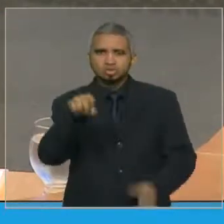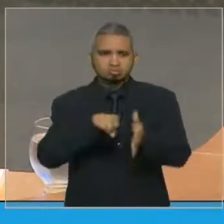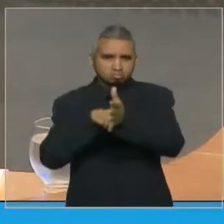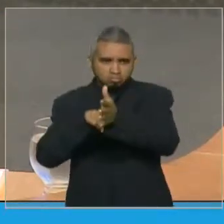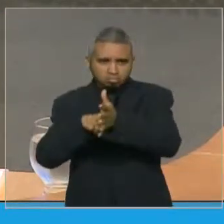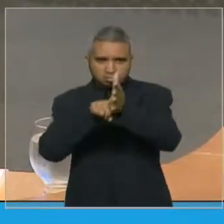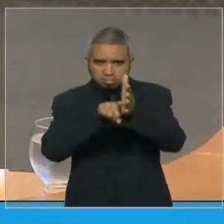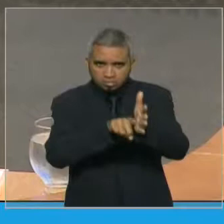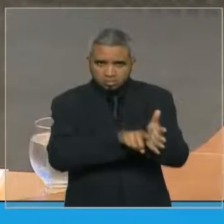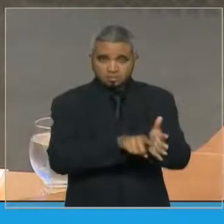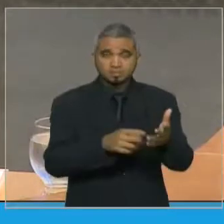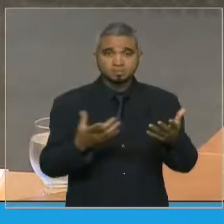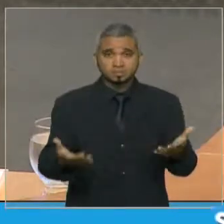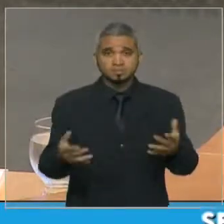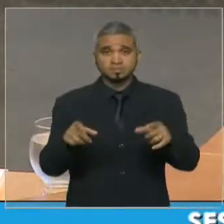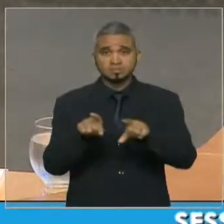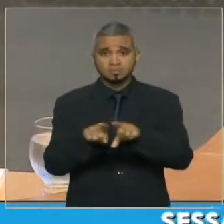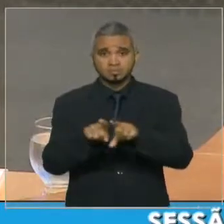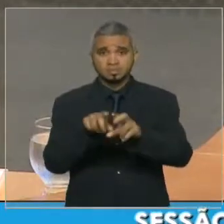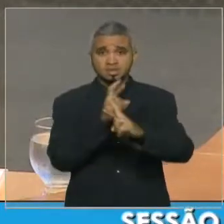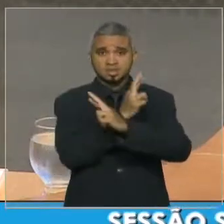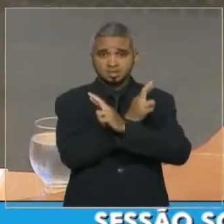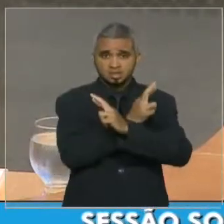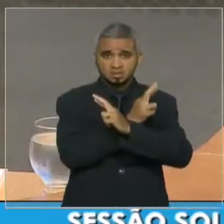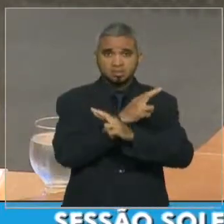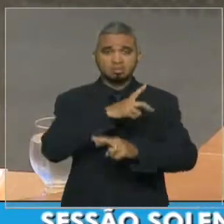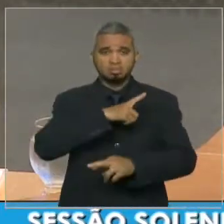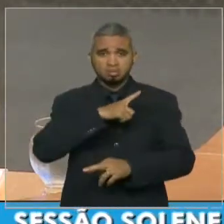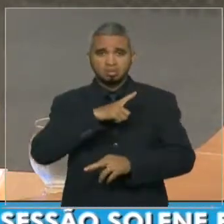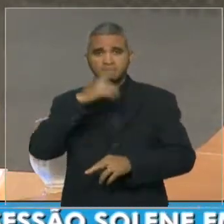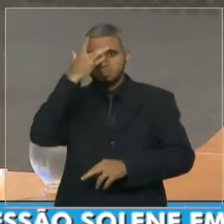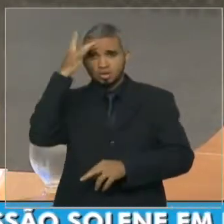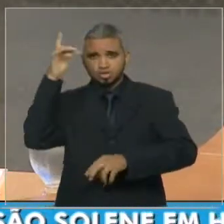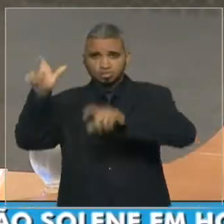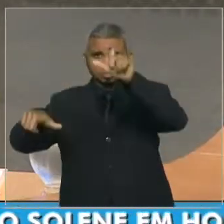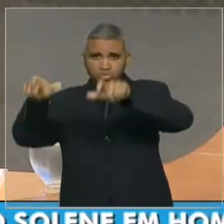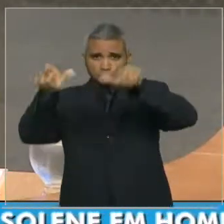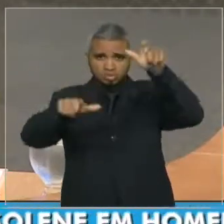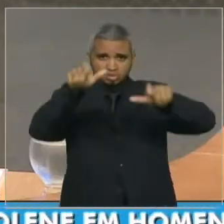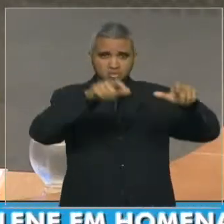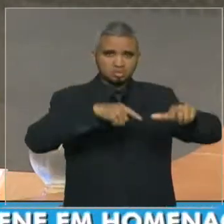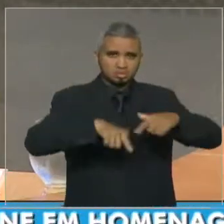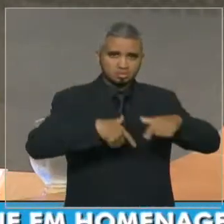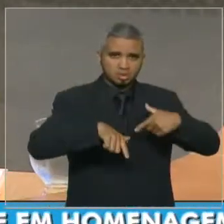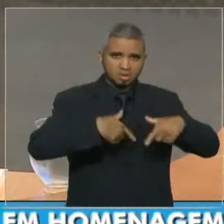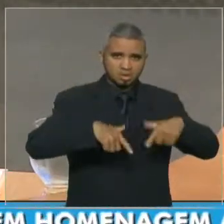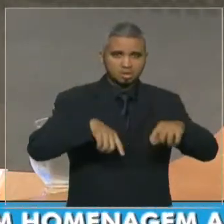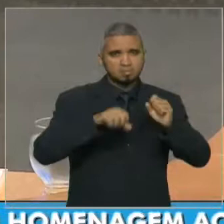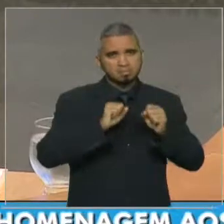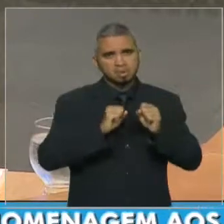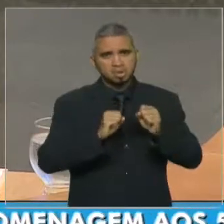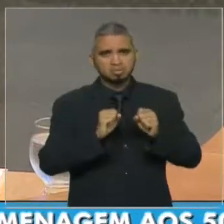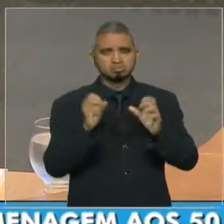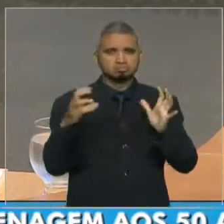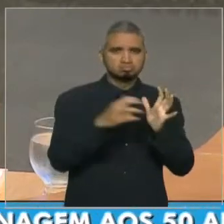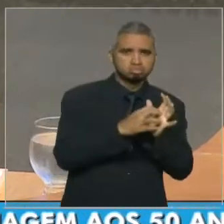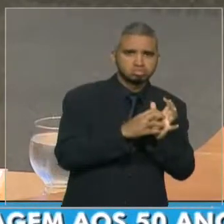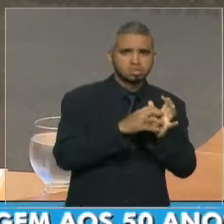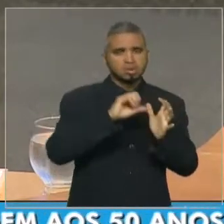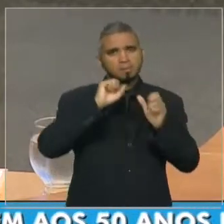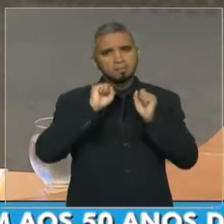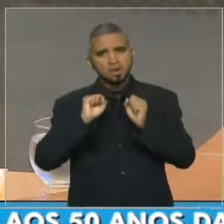nos seus diversos cargos, seja auditor, analista, do quadro administrativo, terceirizado ou estagiário, que com múltiplos